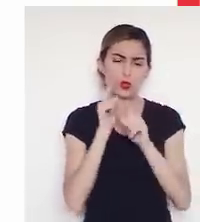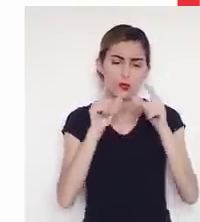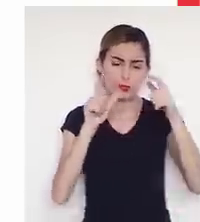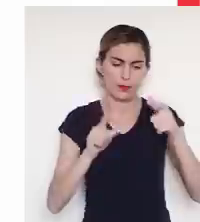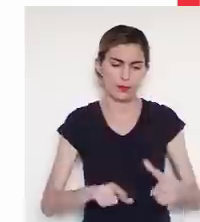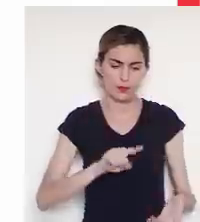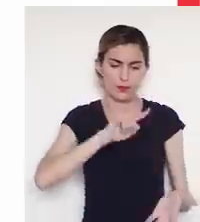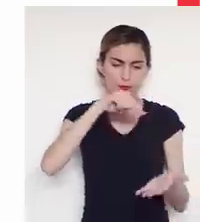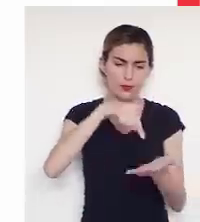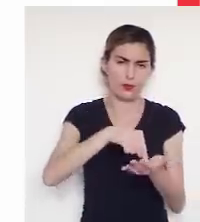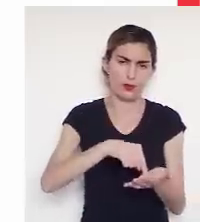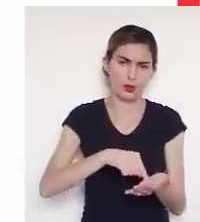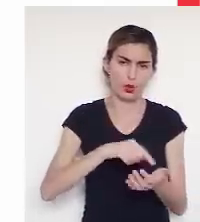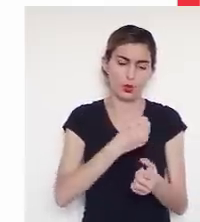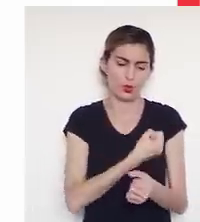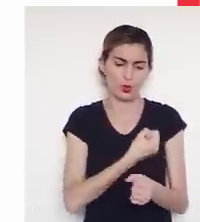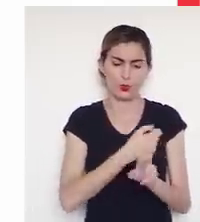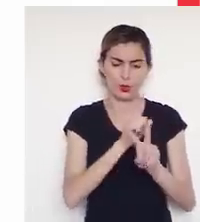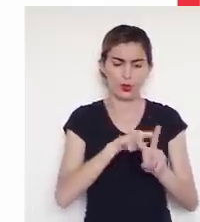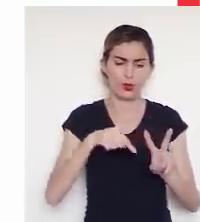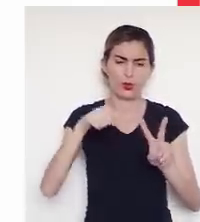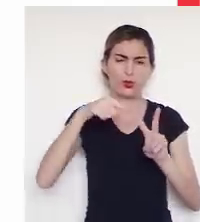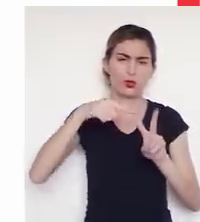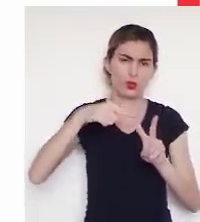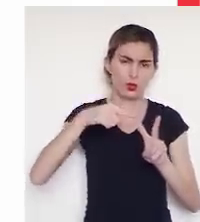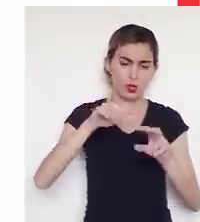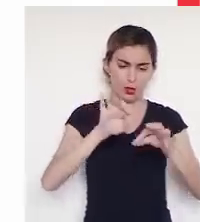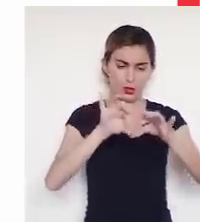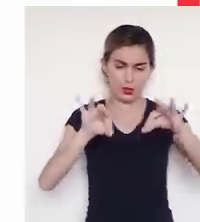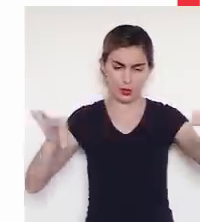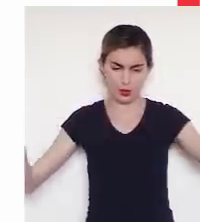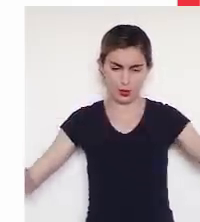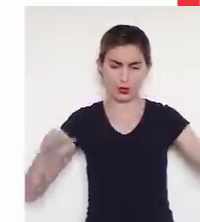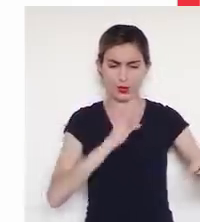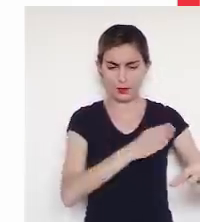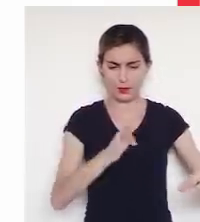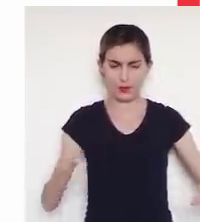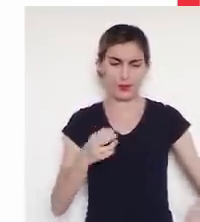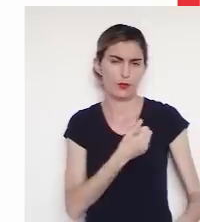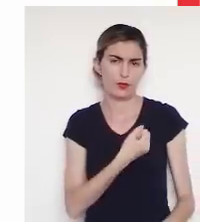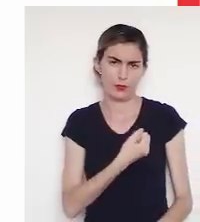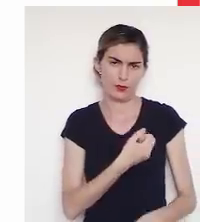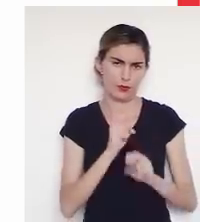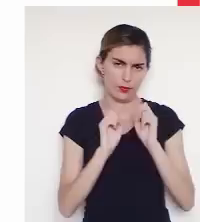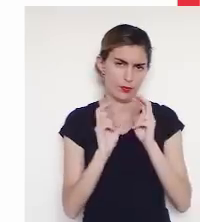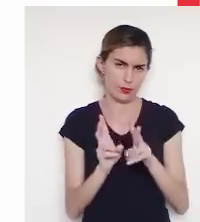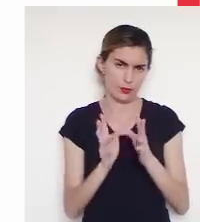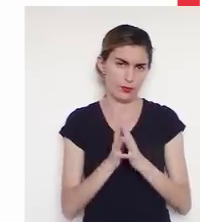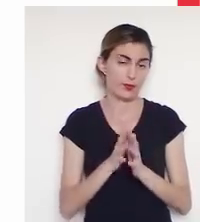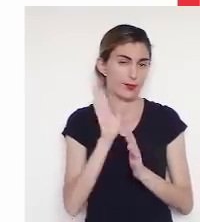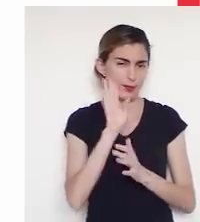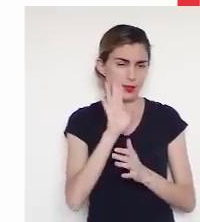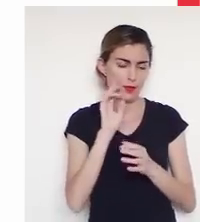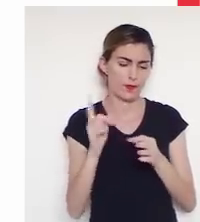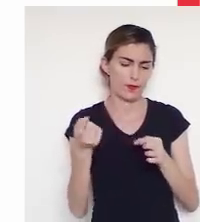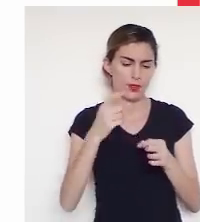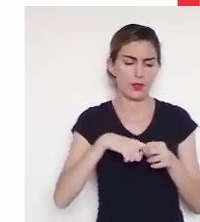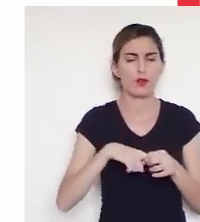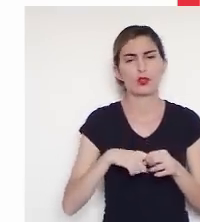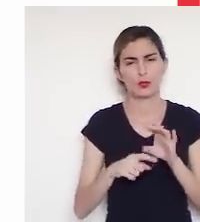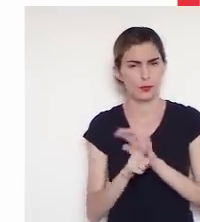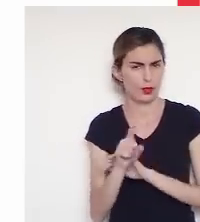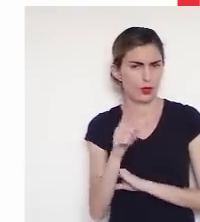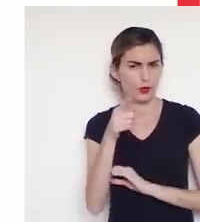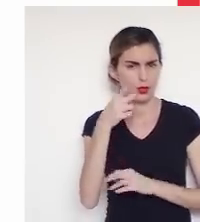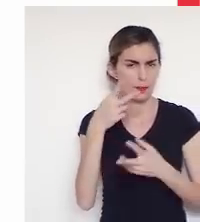localização dos números irracionais na reta numérica. Ok, pessoal? Legal. Voltando à questão aí,